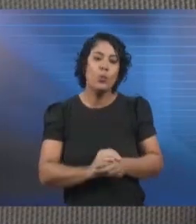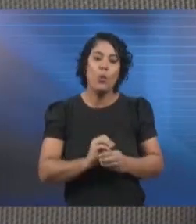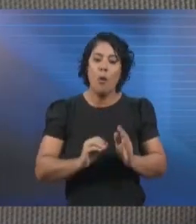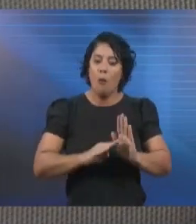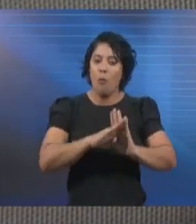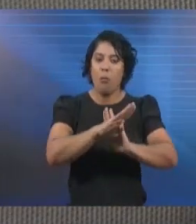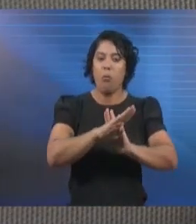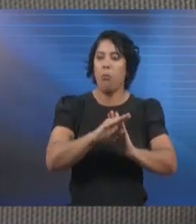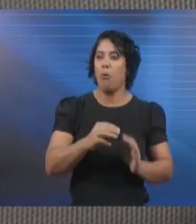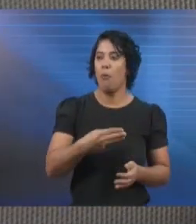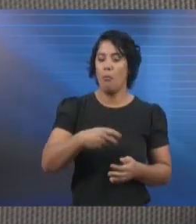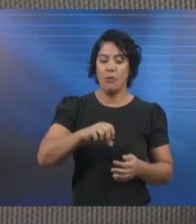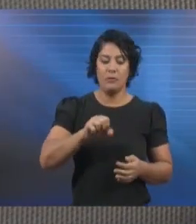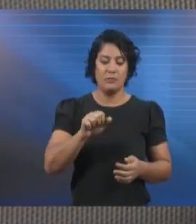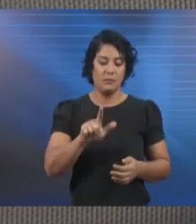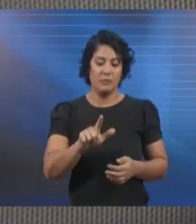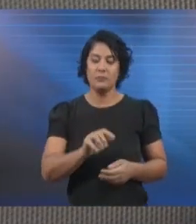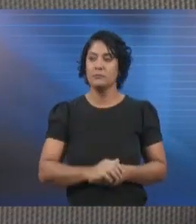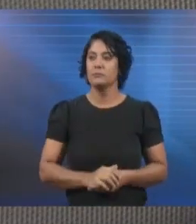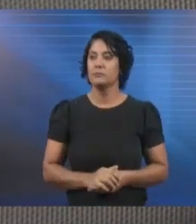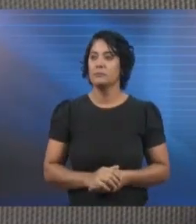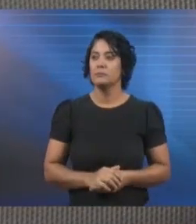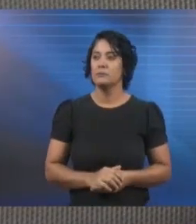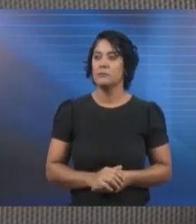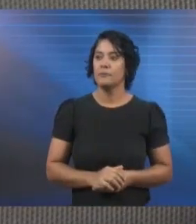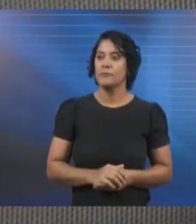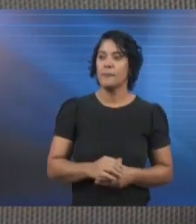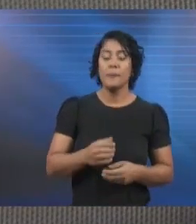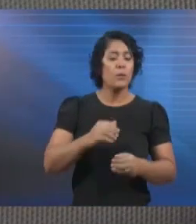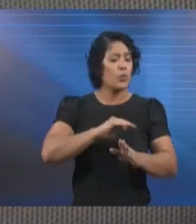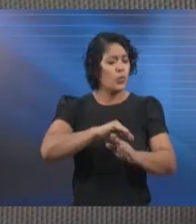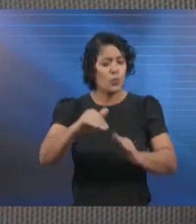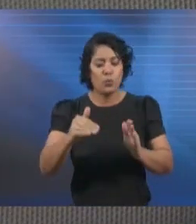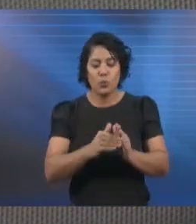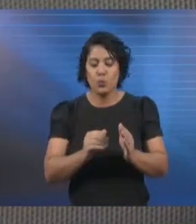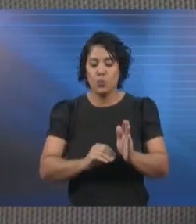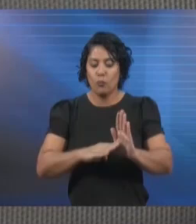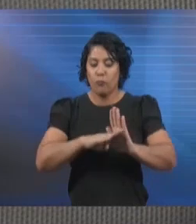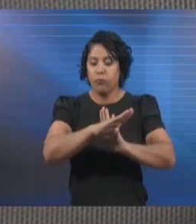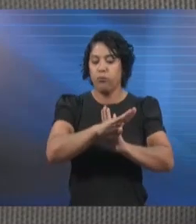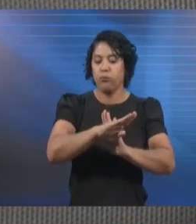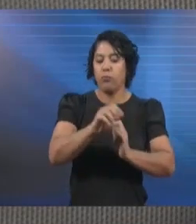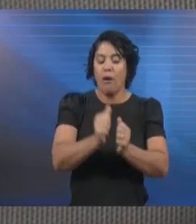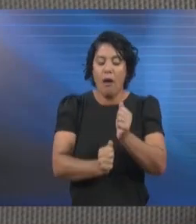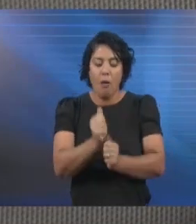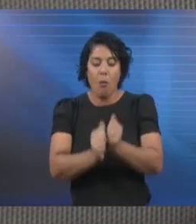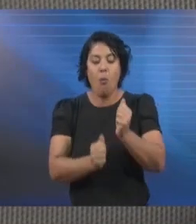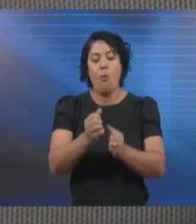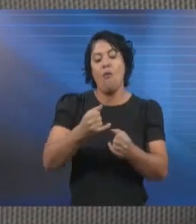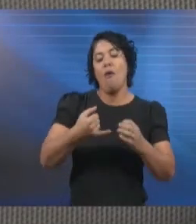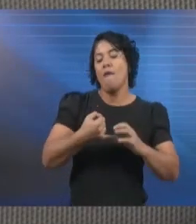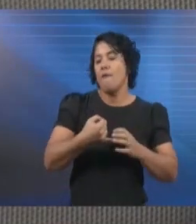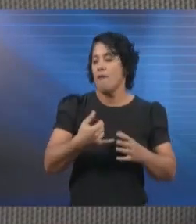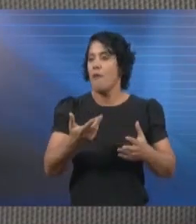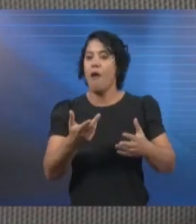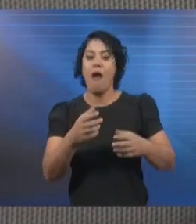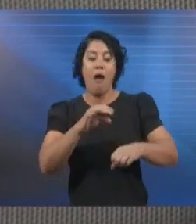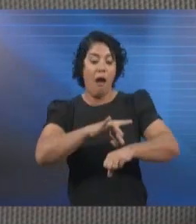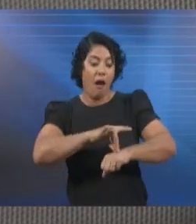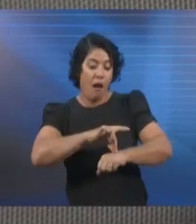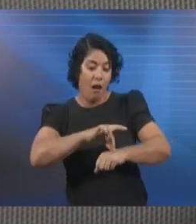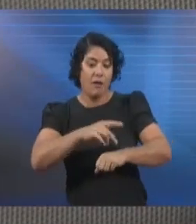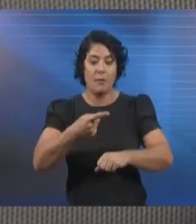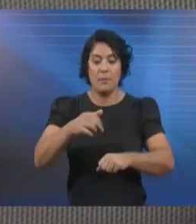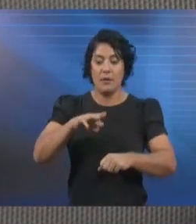modal brasileiro é pela via de transporte rodoviária tudo vai aumentar o arroz vai aumentar o feijão vai aumentar a carne e a